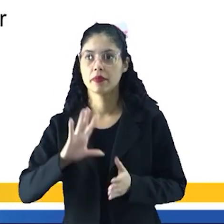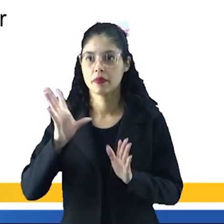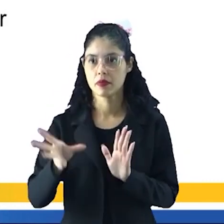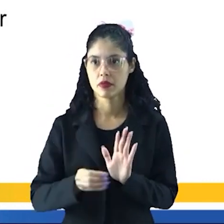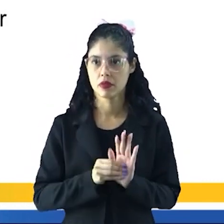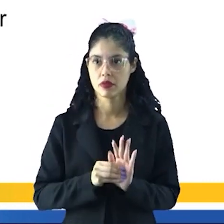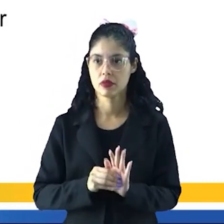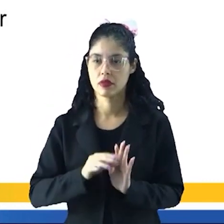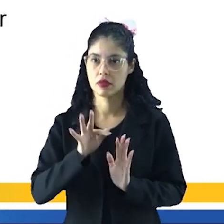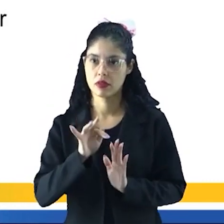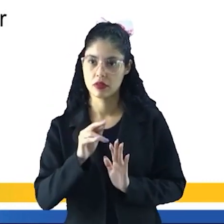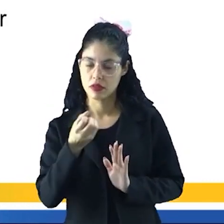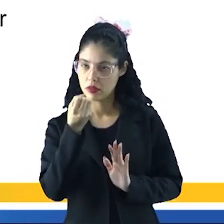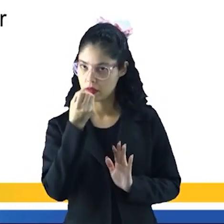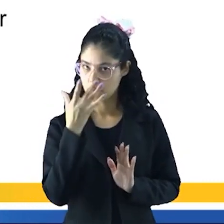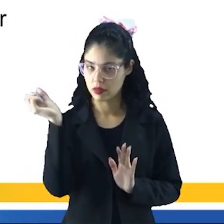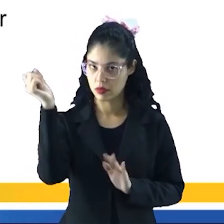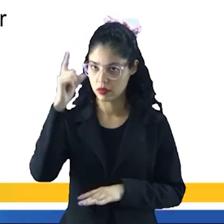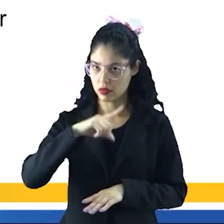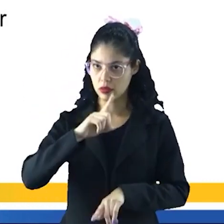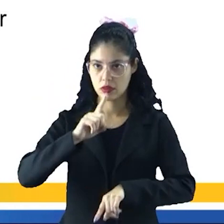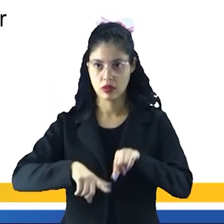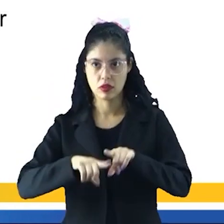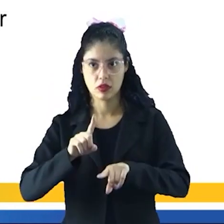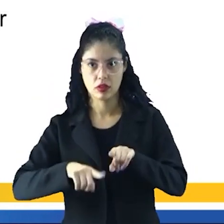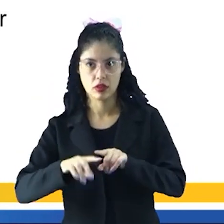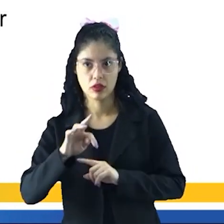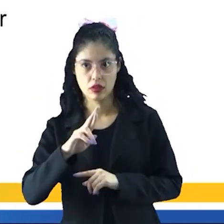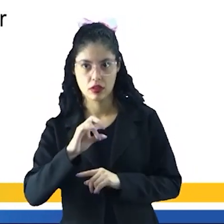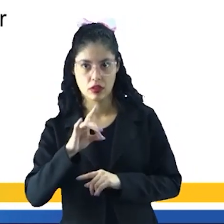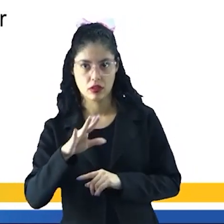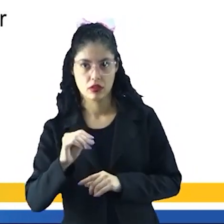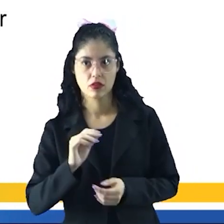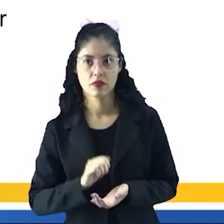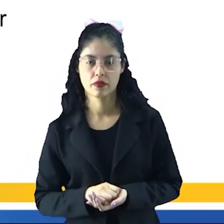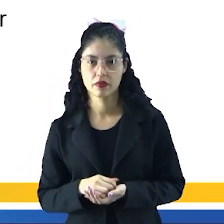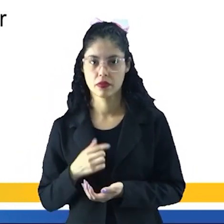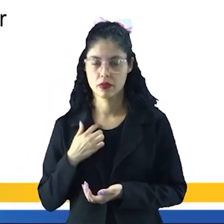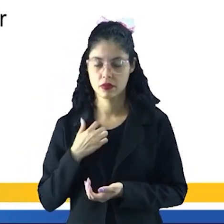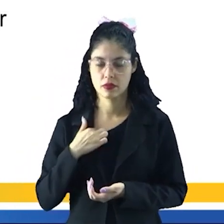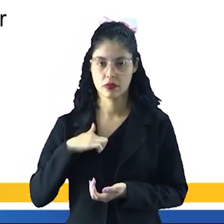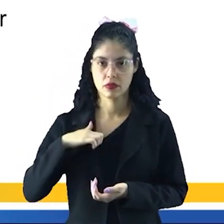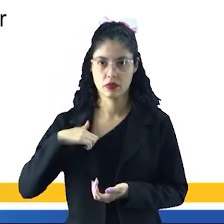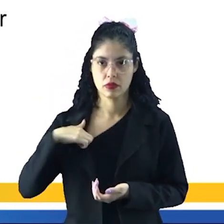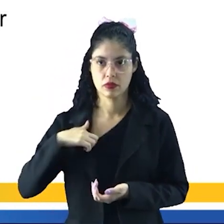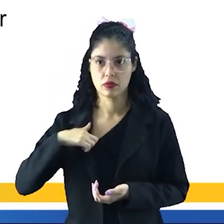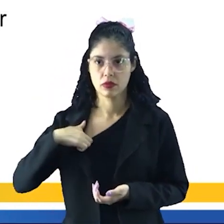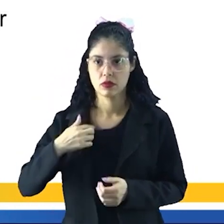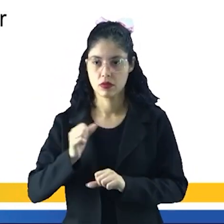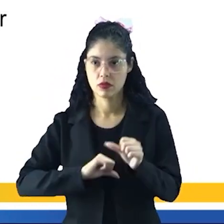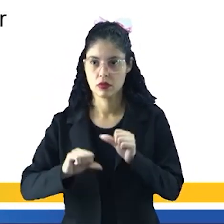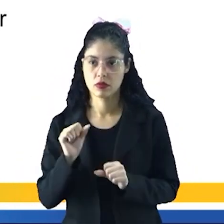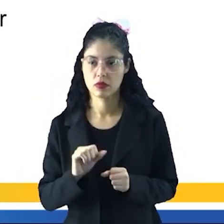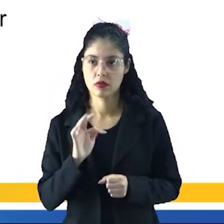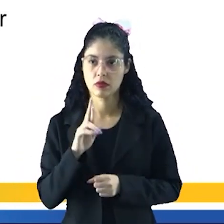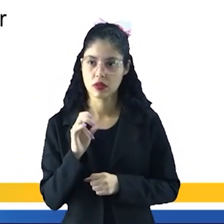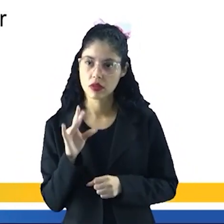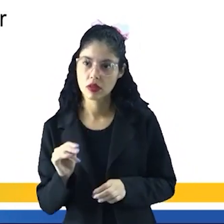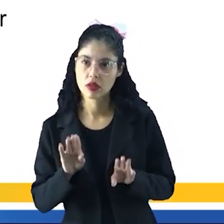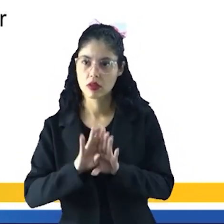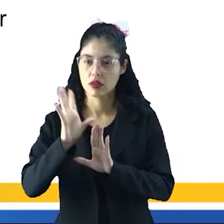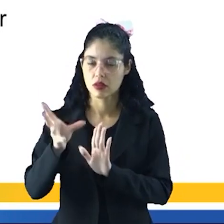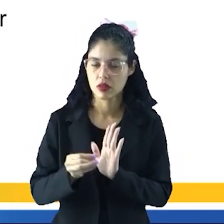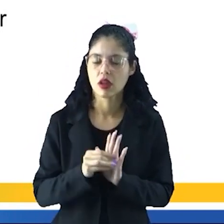adiciona filtros de luz e materiais translúcidos, alterando clarabóias e fachadas,